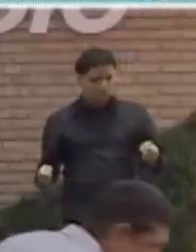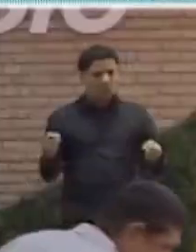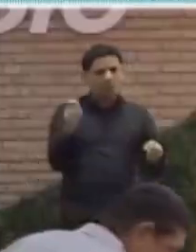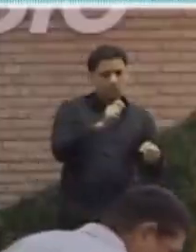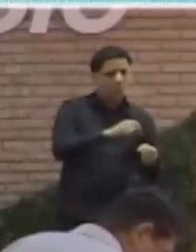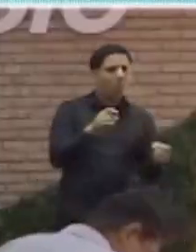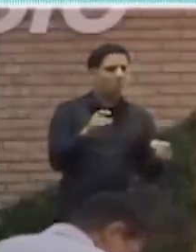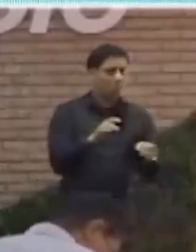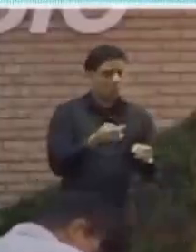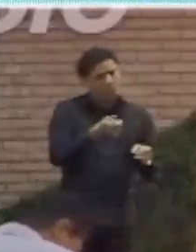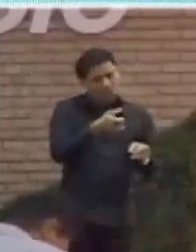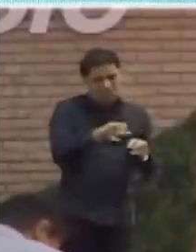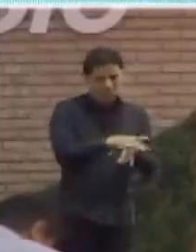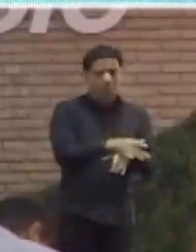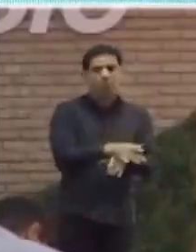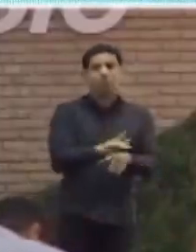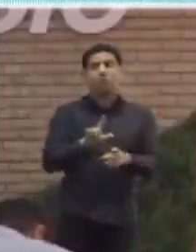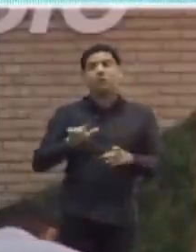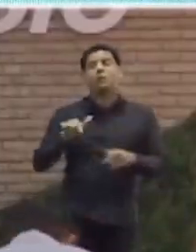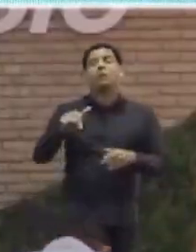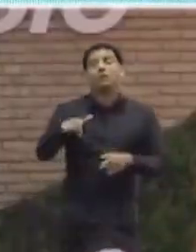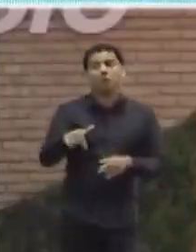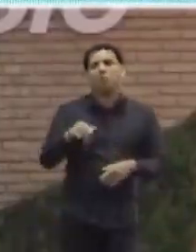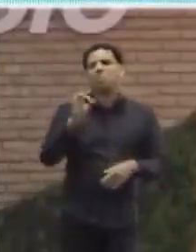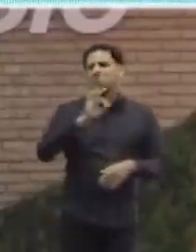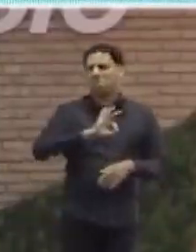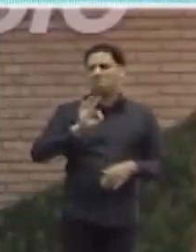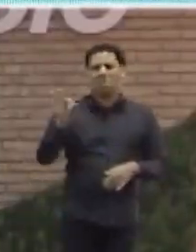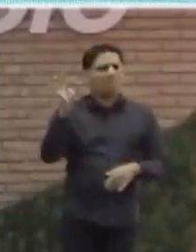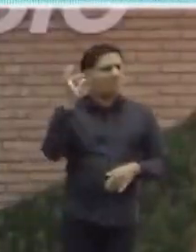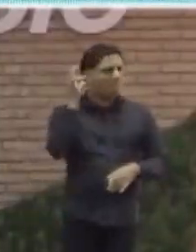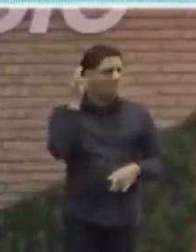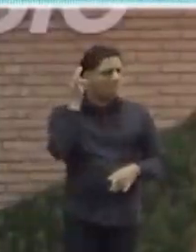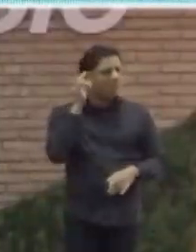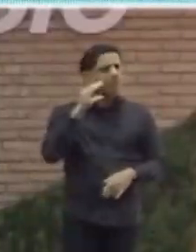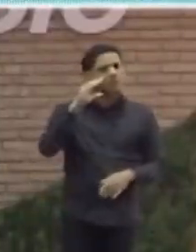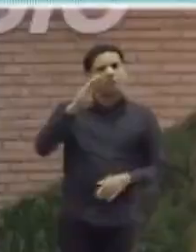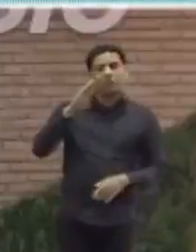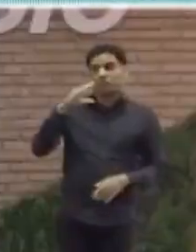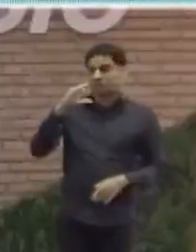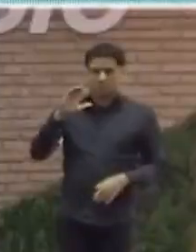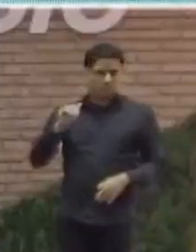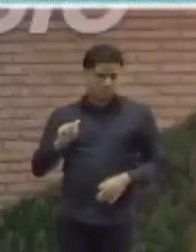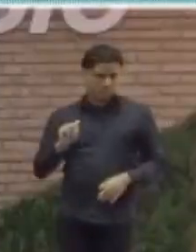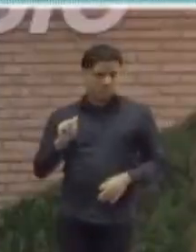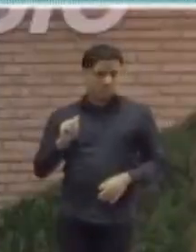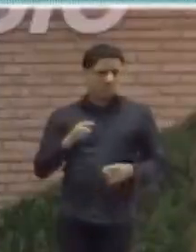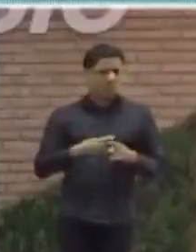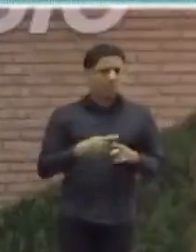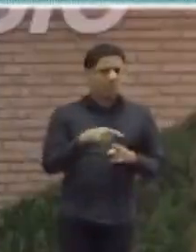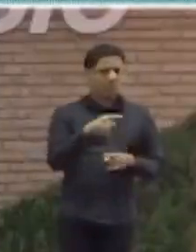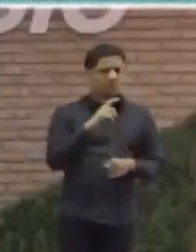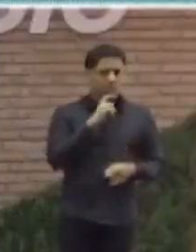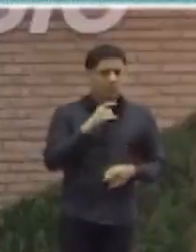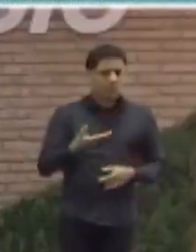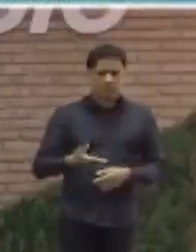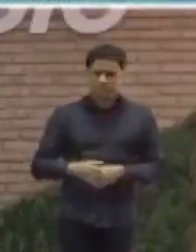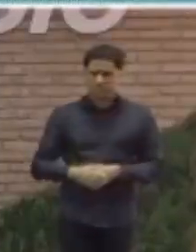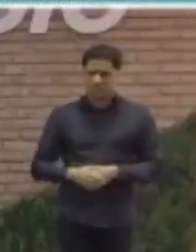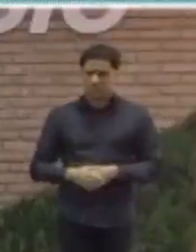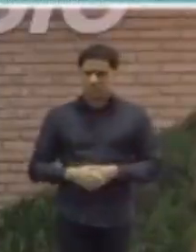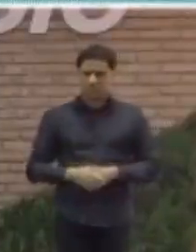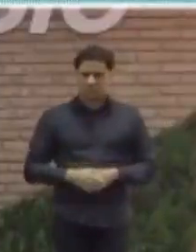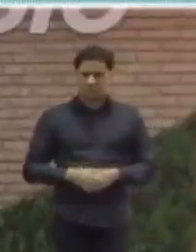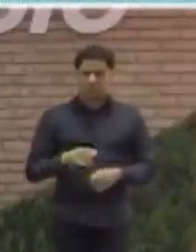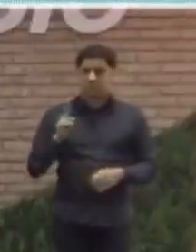pré-fabricado. Em seguida, um muito bacana com a CBCA, que trouxe o pessoal que está construindo o